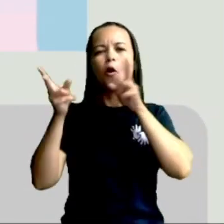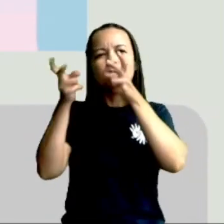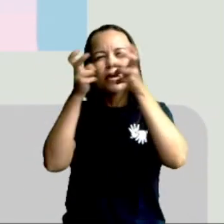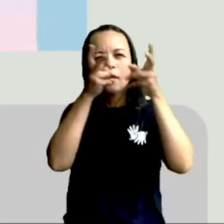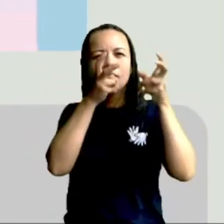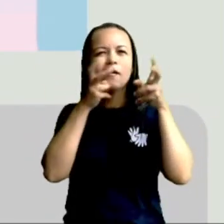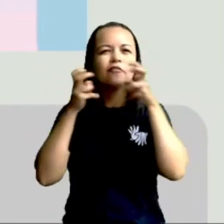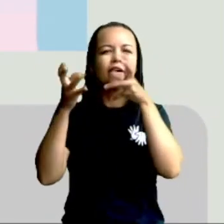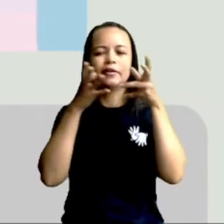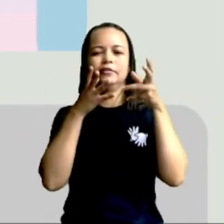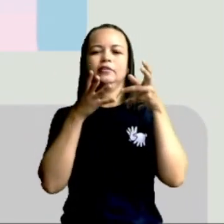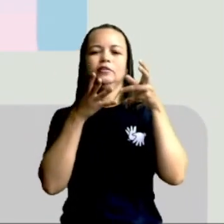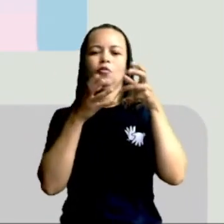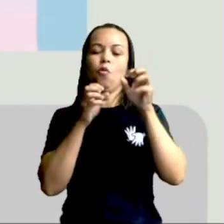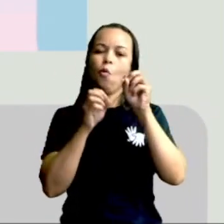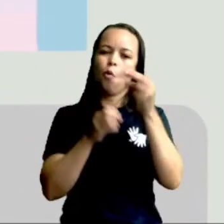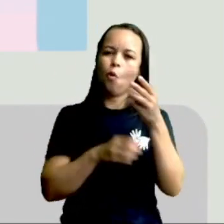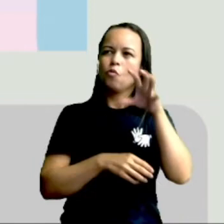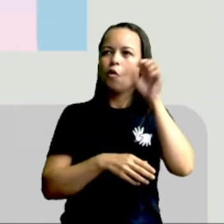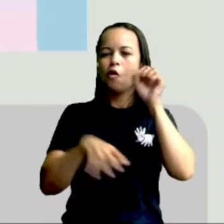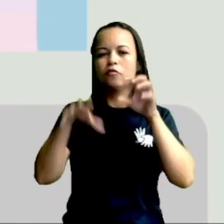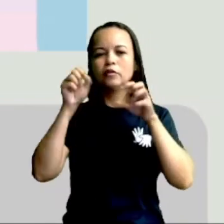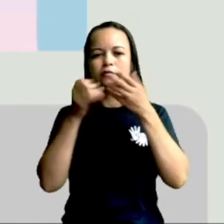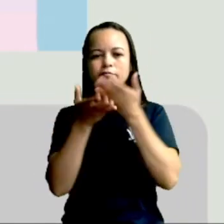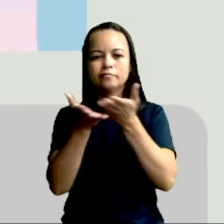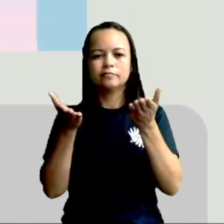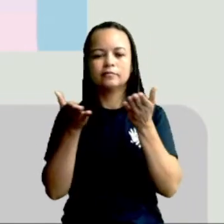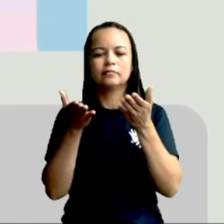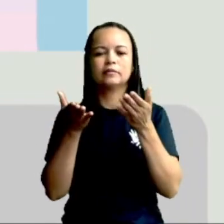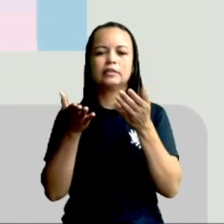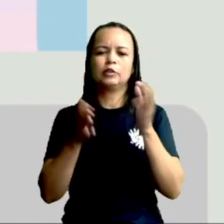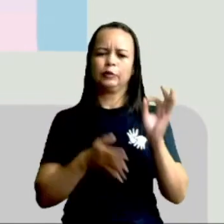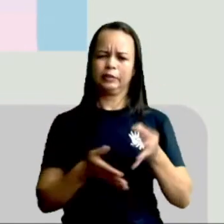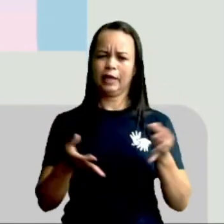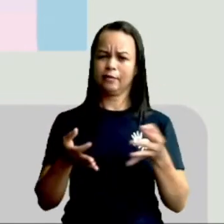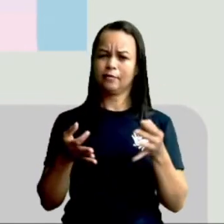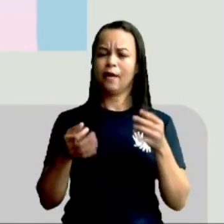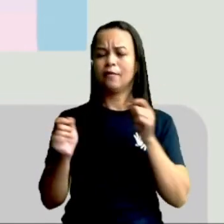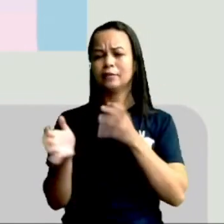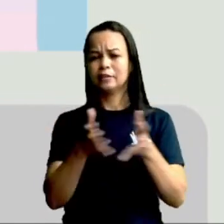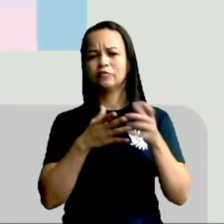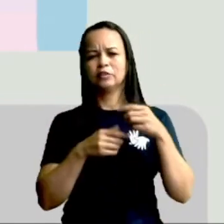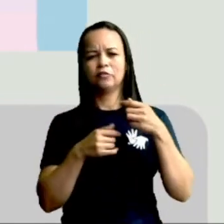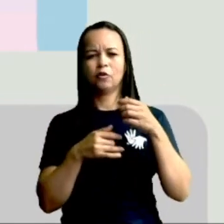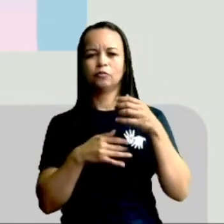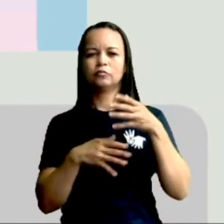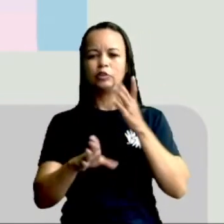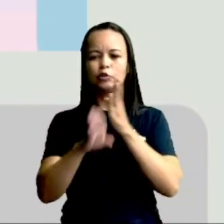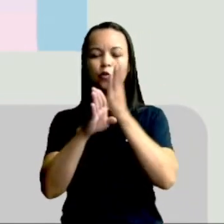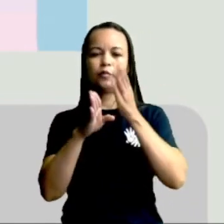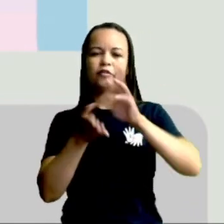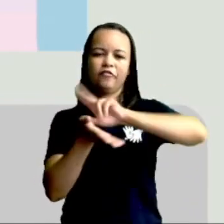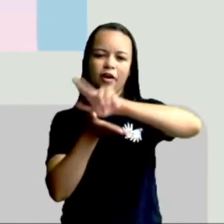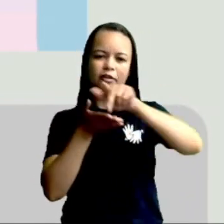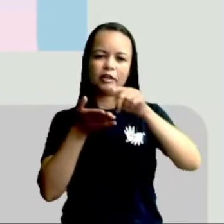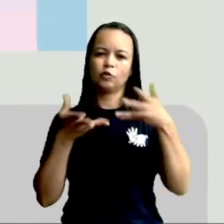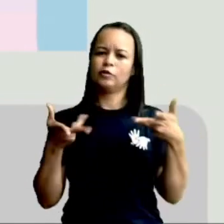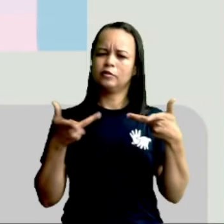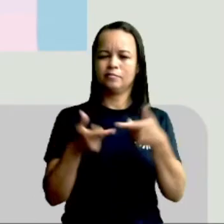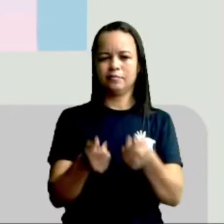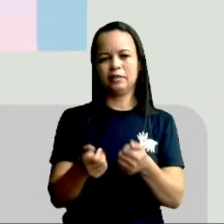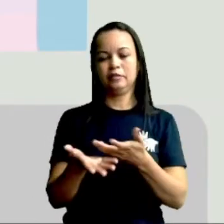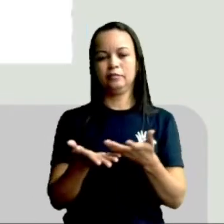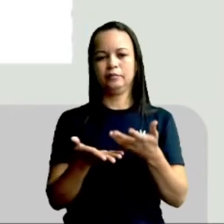vem ou ouvem através dela. Tenho certeza que vão descobrir muita coisa bela. Então a professora passou uma mensagem para